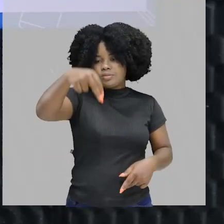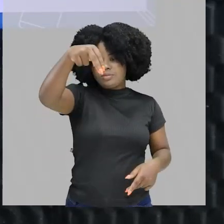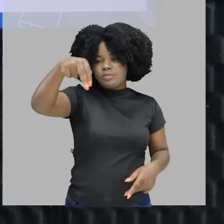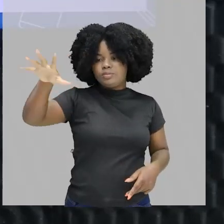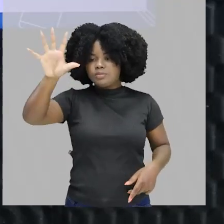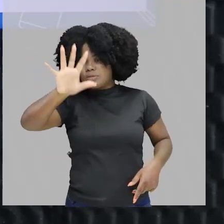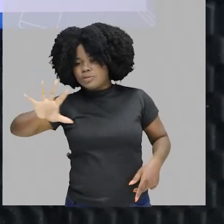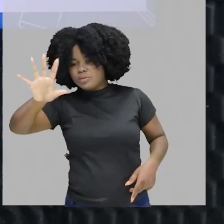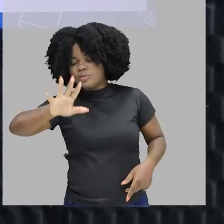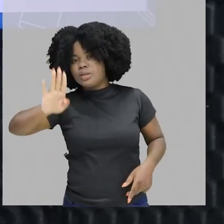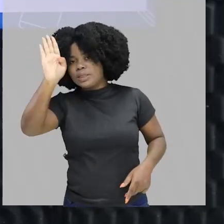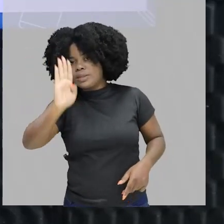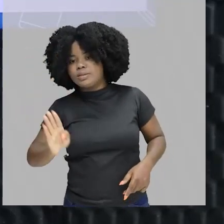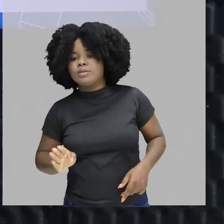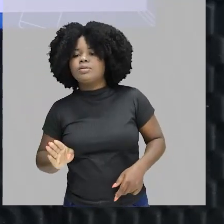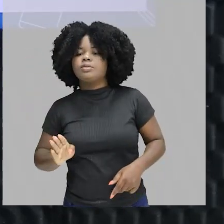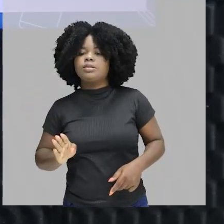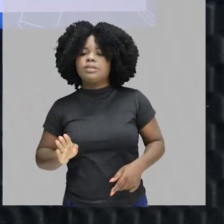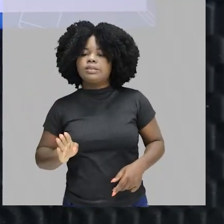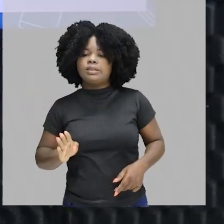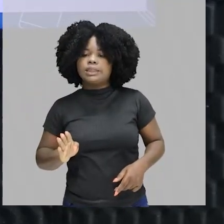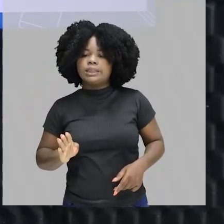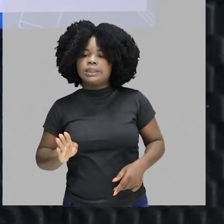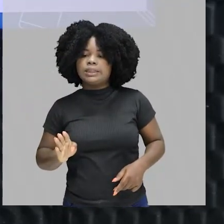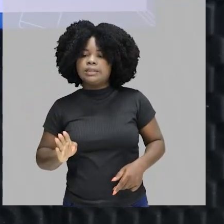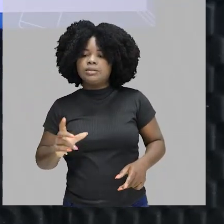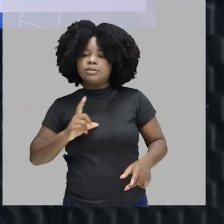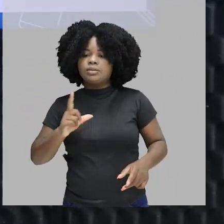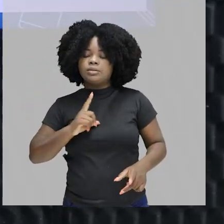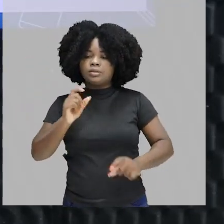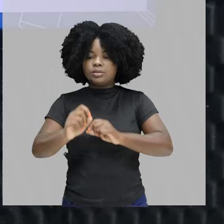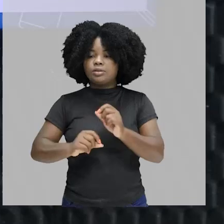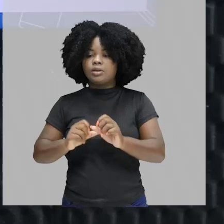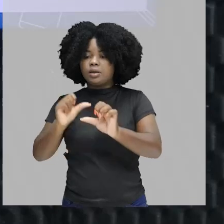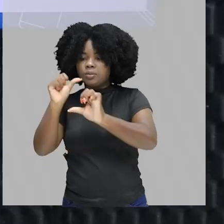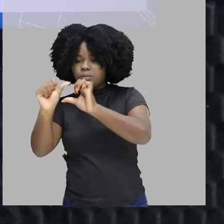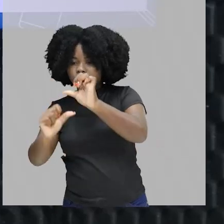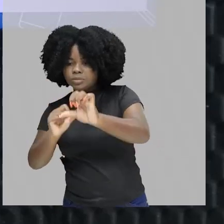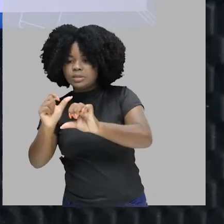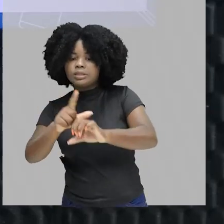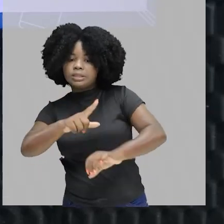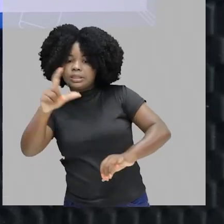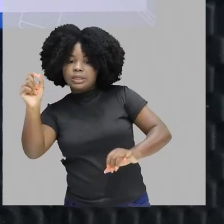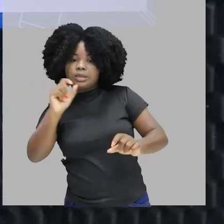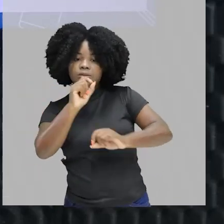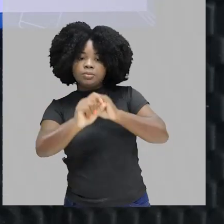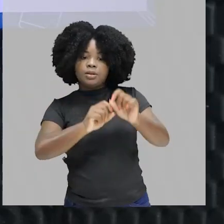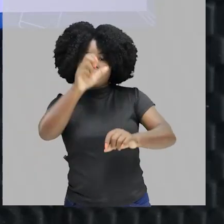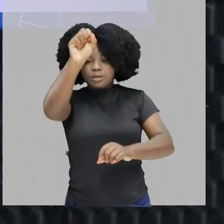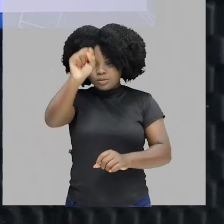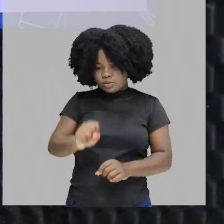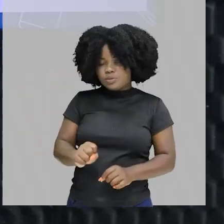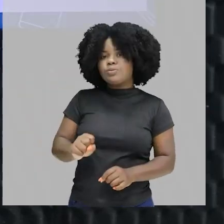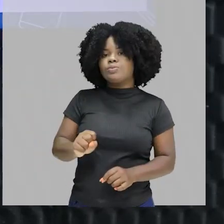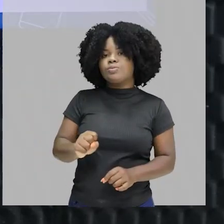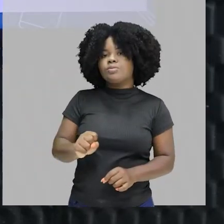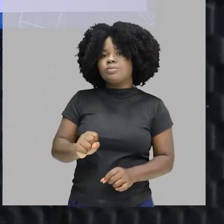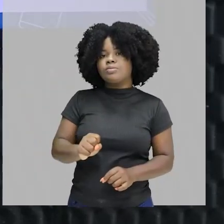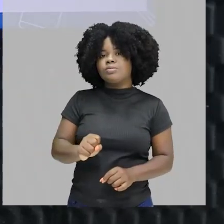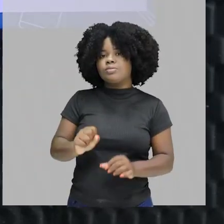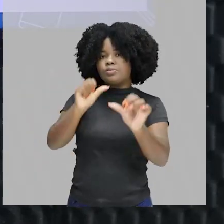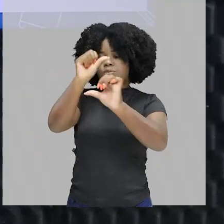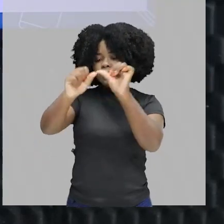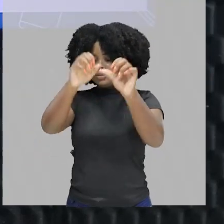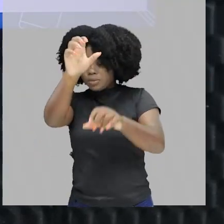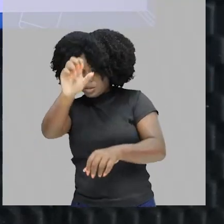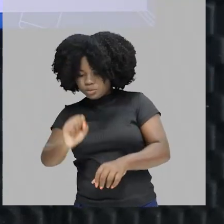nordeste brasileiro, migrando para o sudeste, fugindo, né, das condições histórico-sociais desiguais